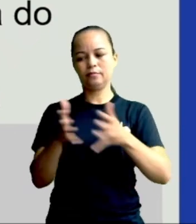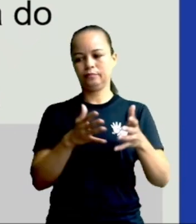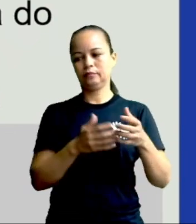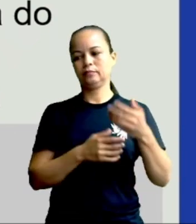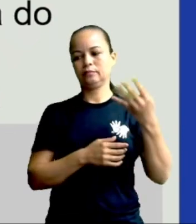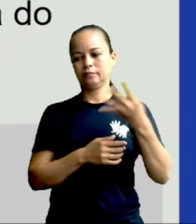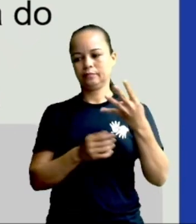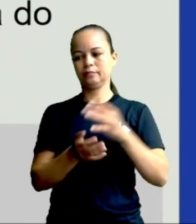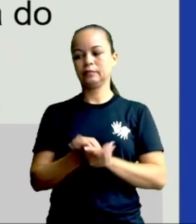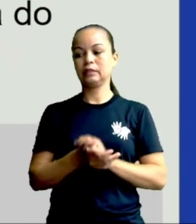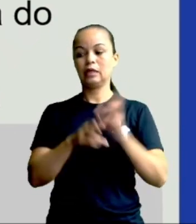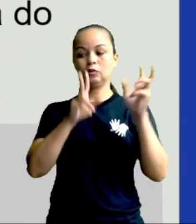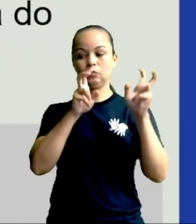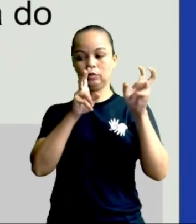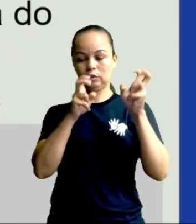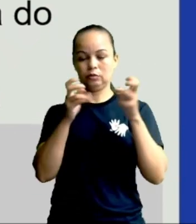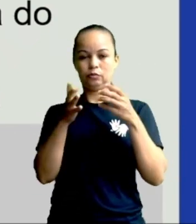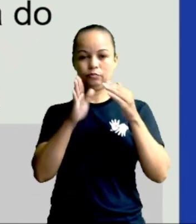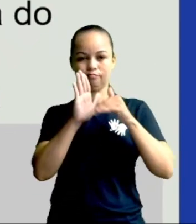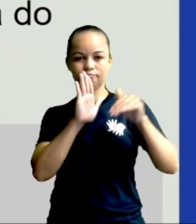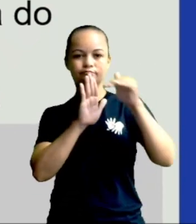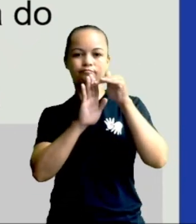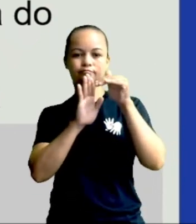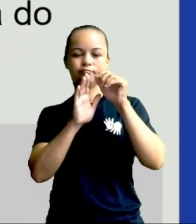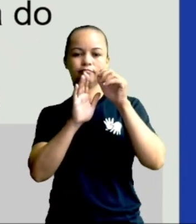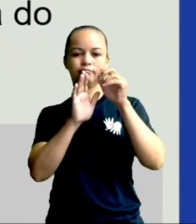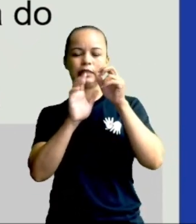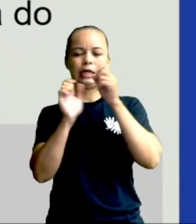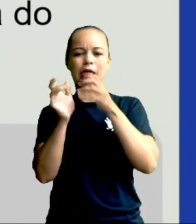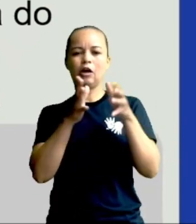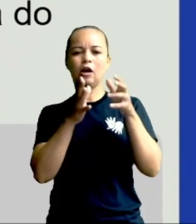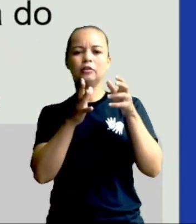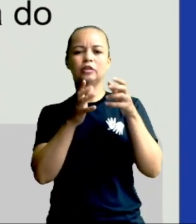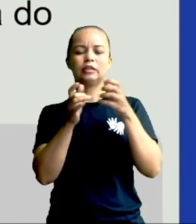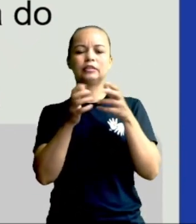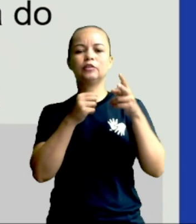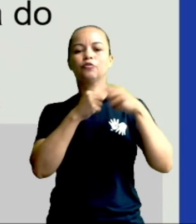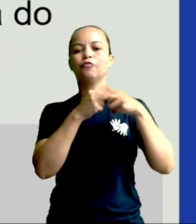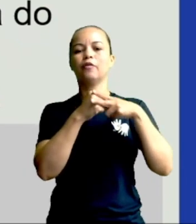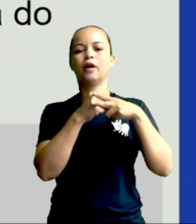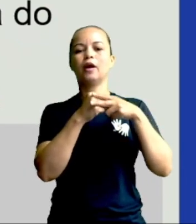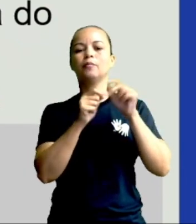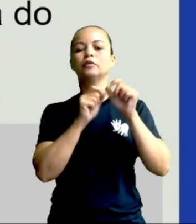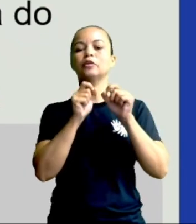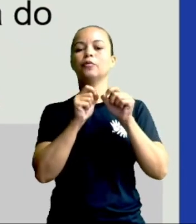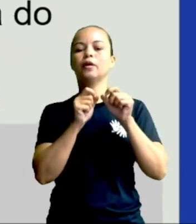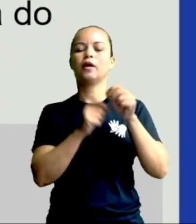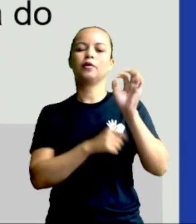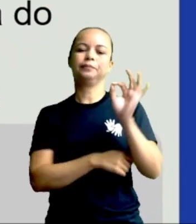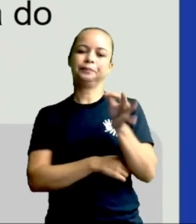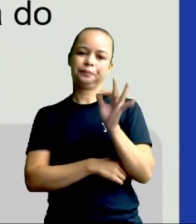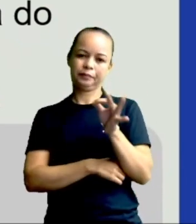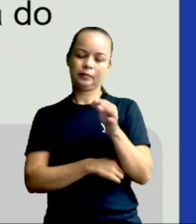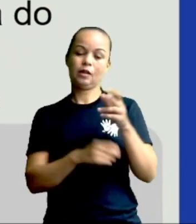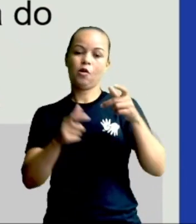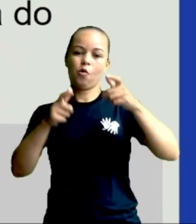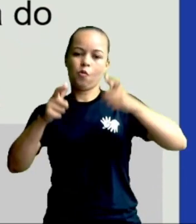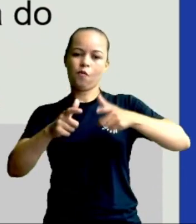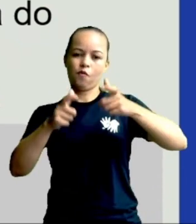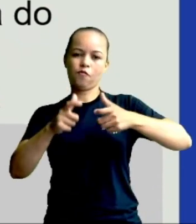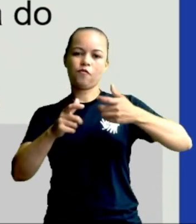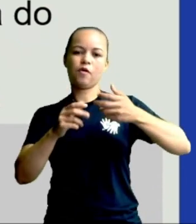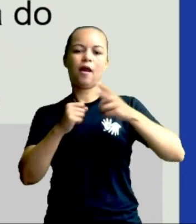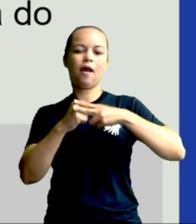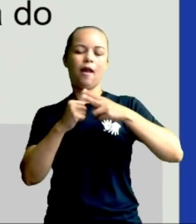4 no título acima a regência do verbo morar está correta porque o verbo morar